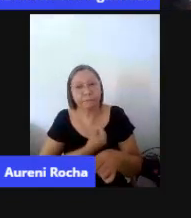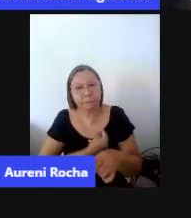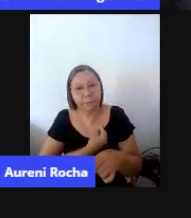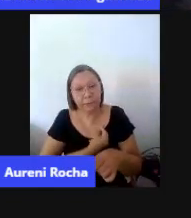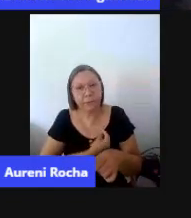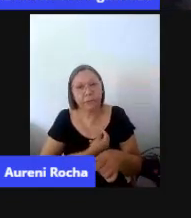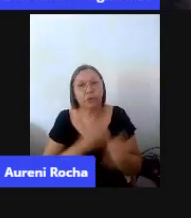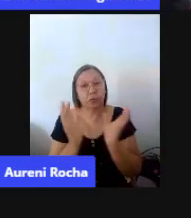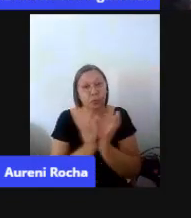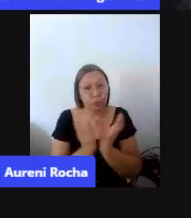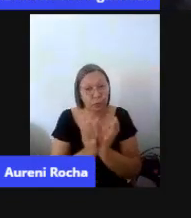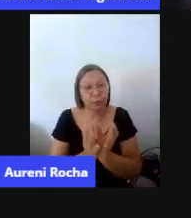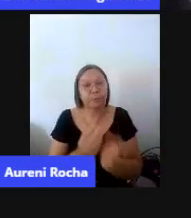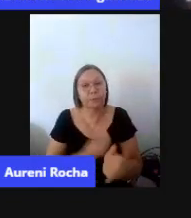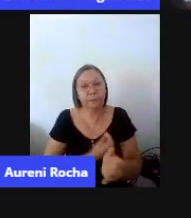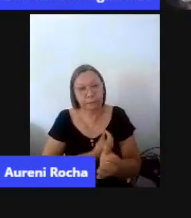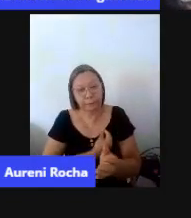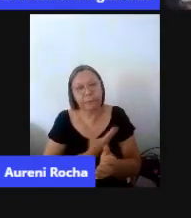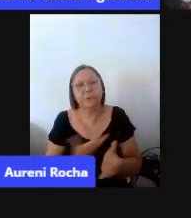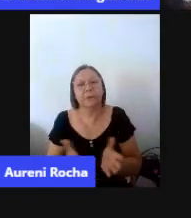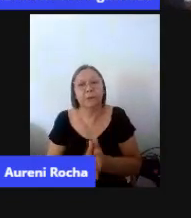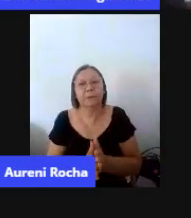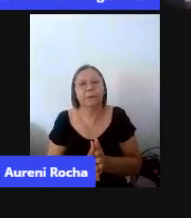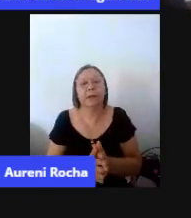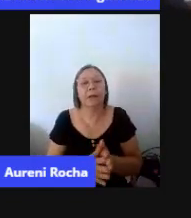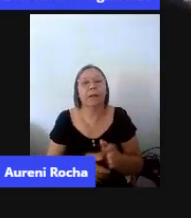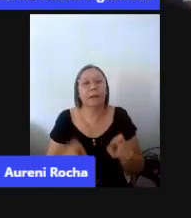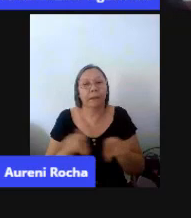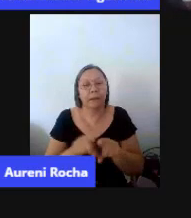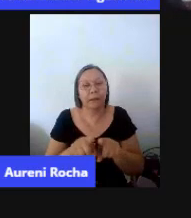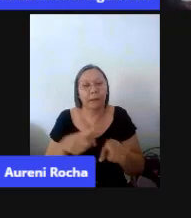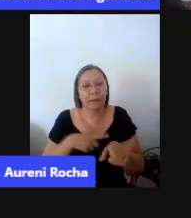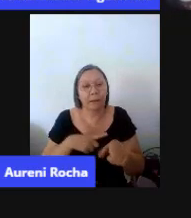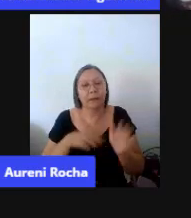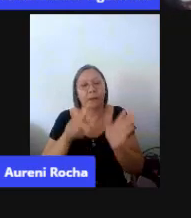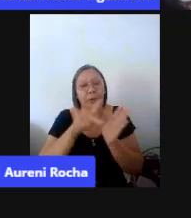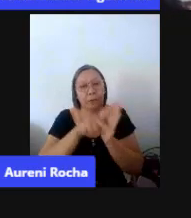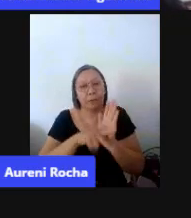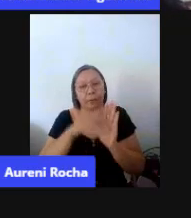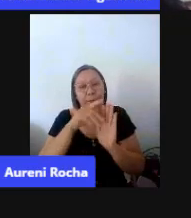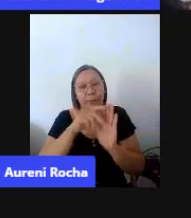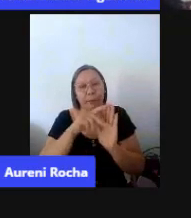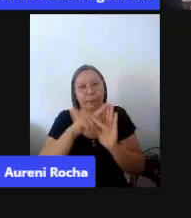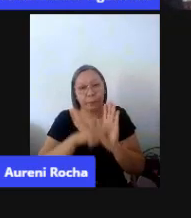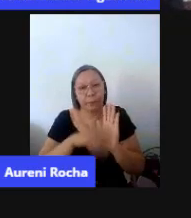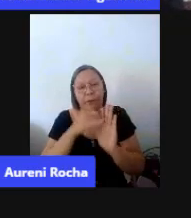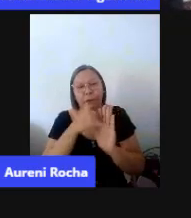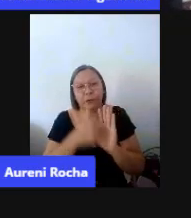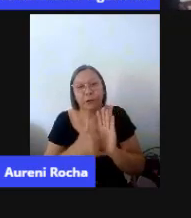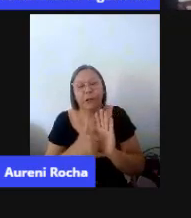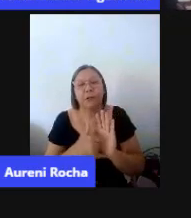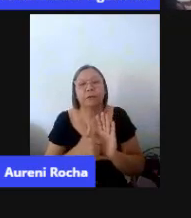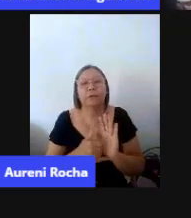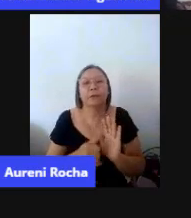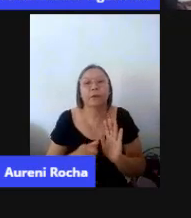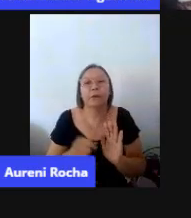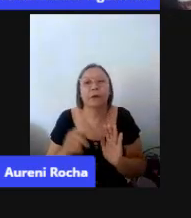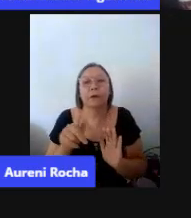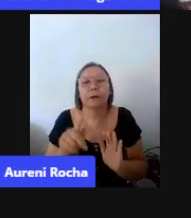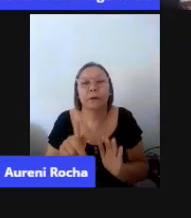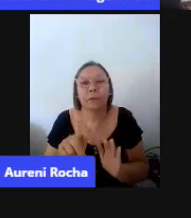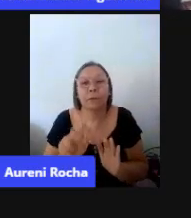esse projeto com a Pivara, tem a entrega de material informativo durante essas blitz